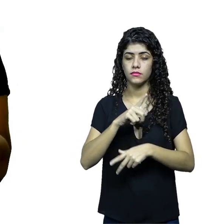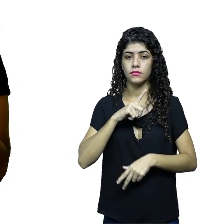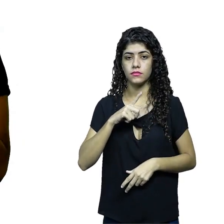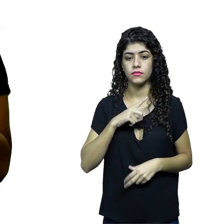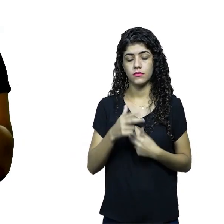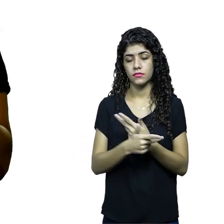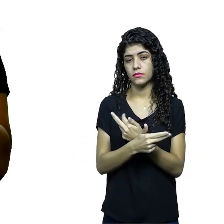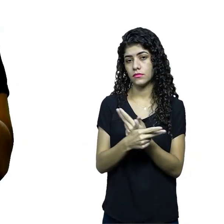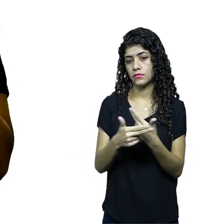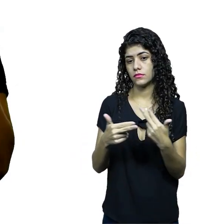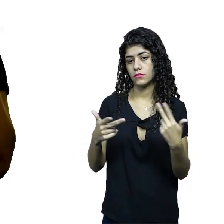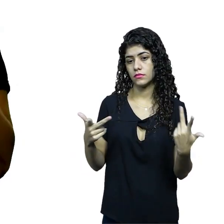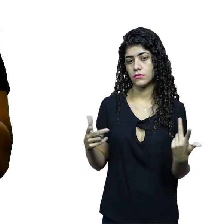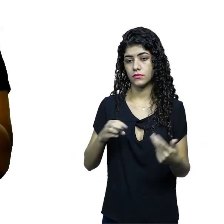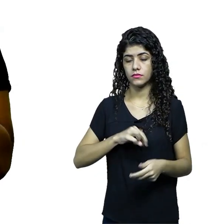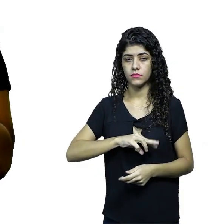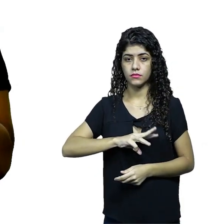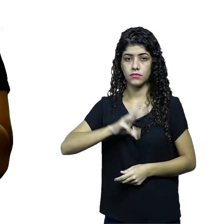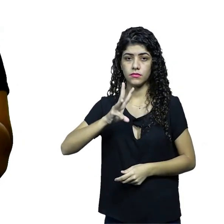existem muitos